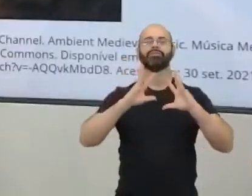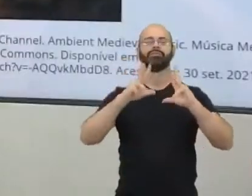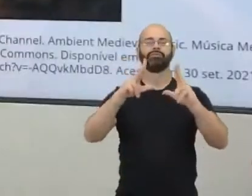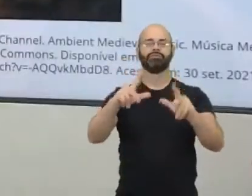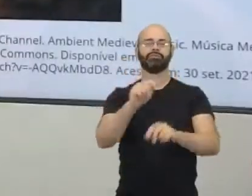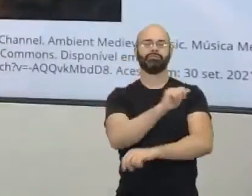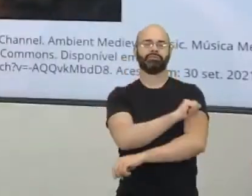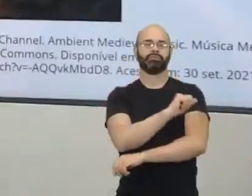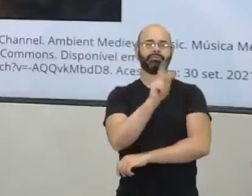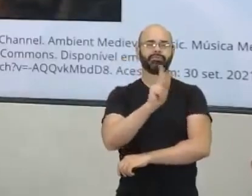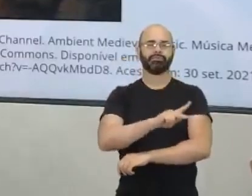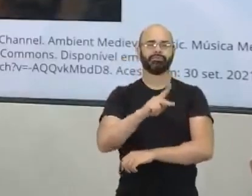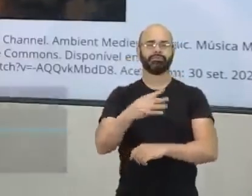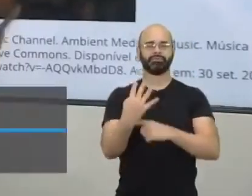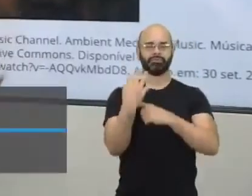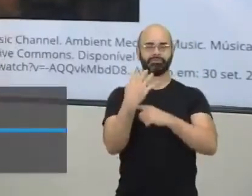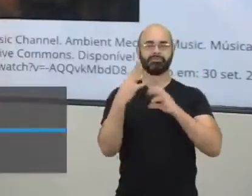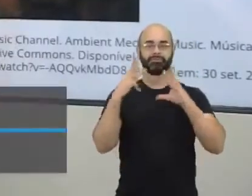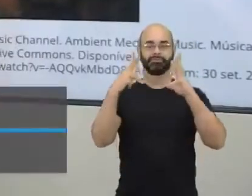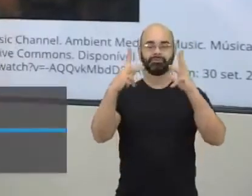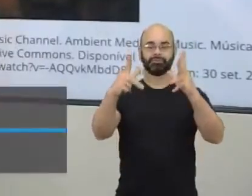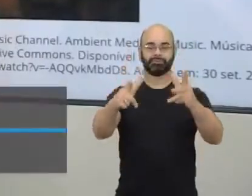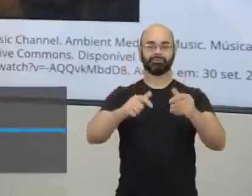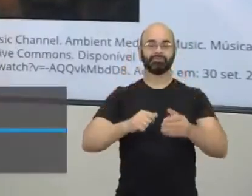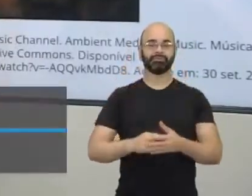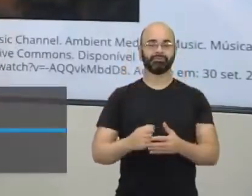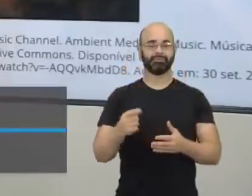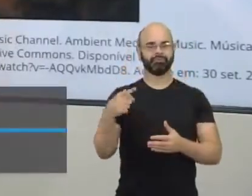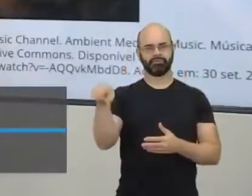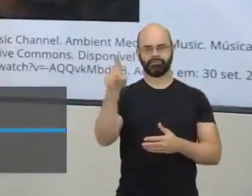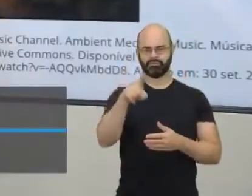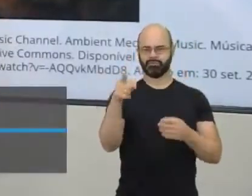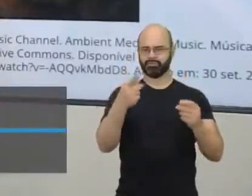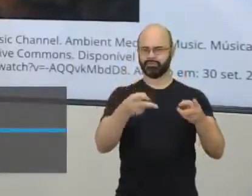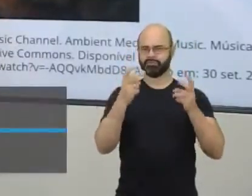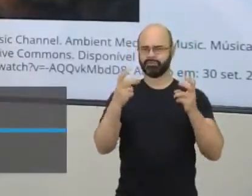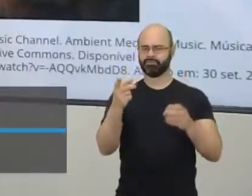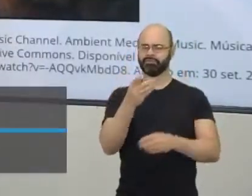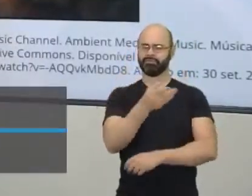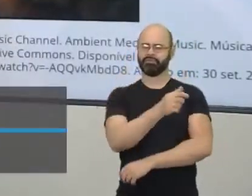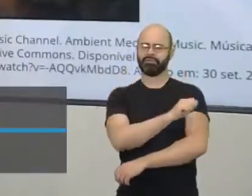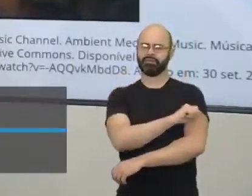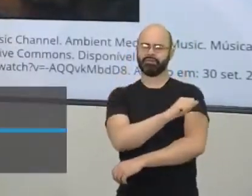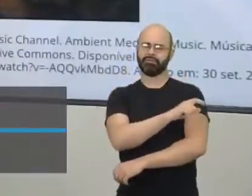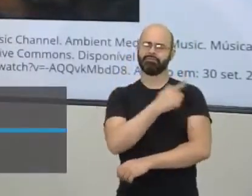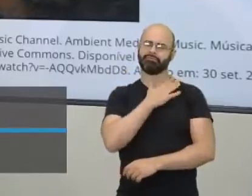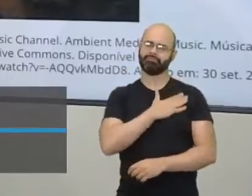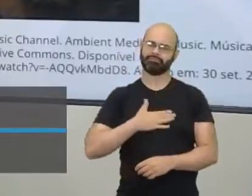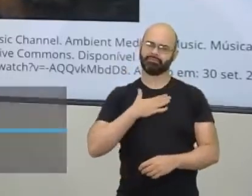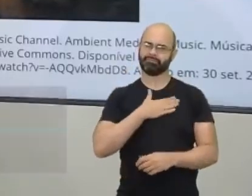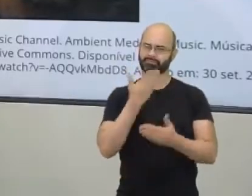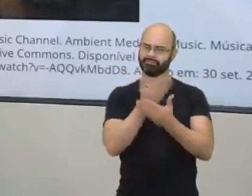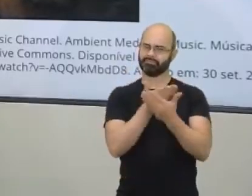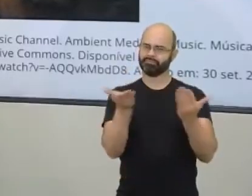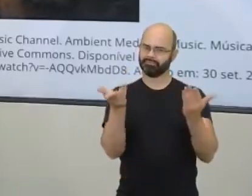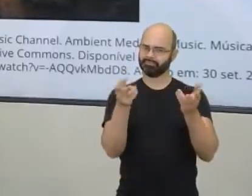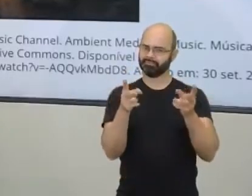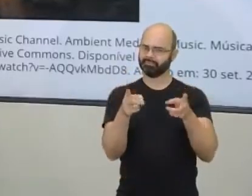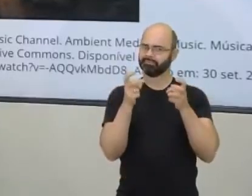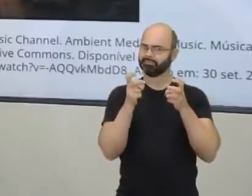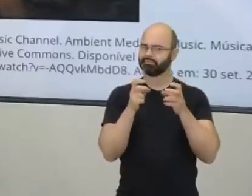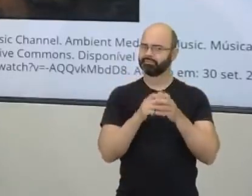acompanhando e vocês devem ter reparado, então, meus nobres colegas, meus nobres queridos alunos que estão aqui, que hoje